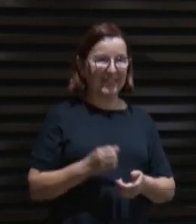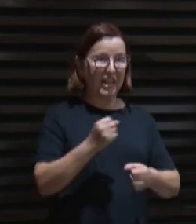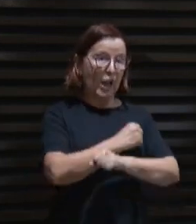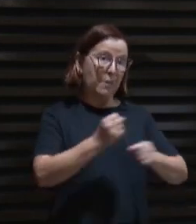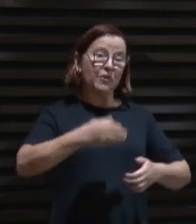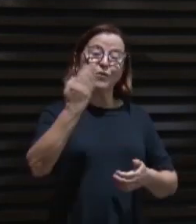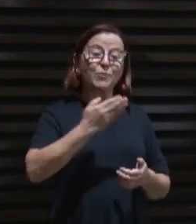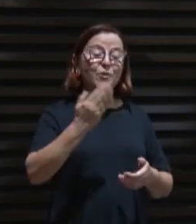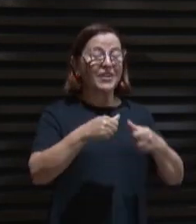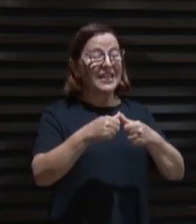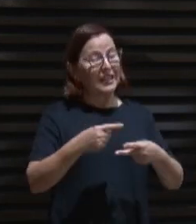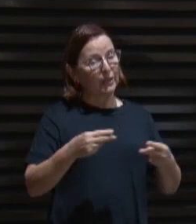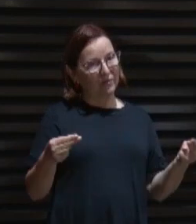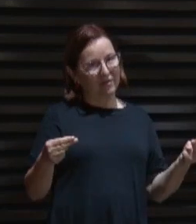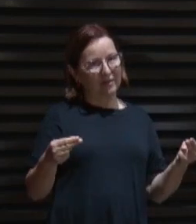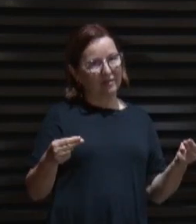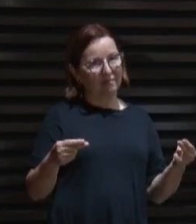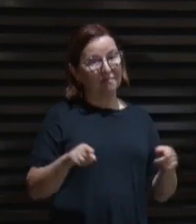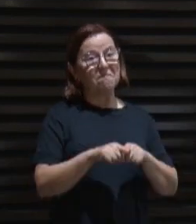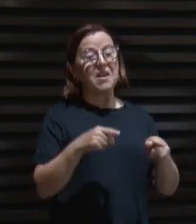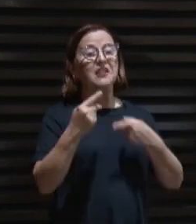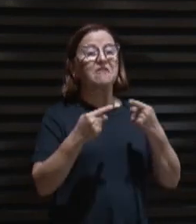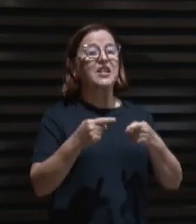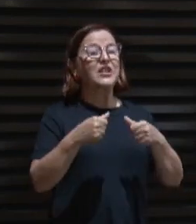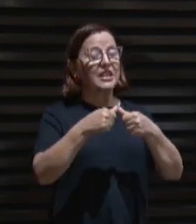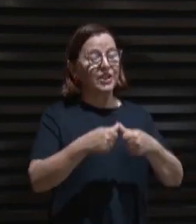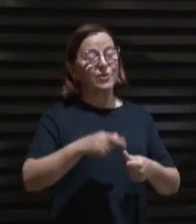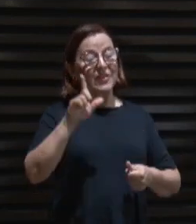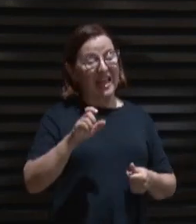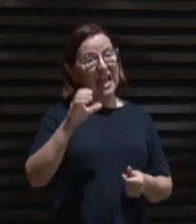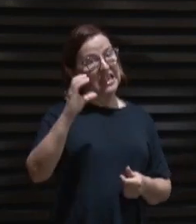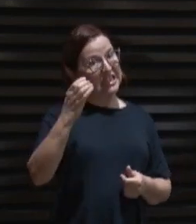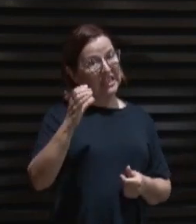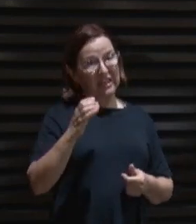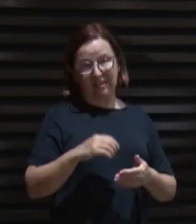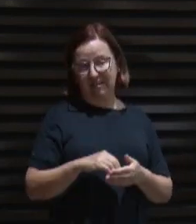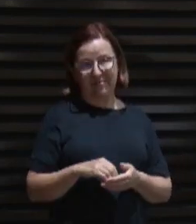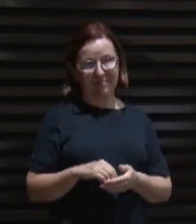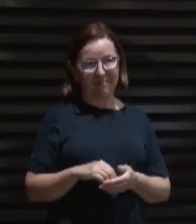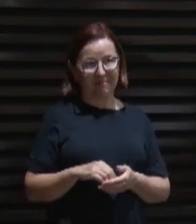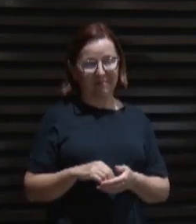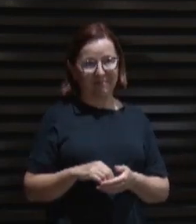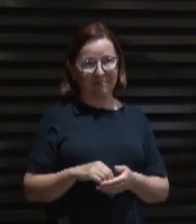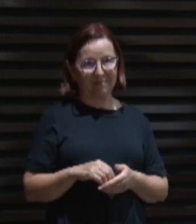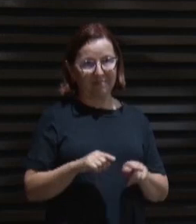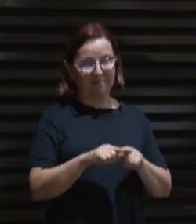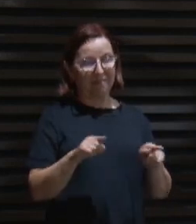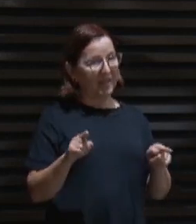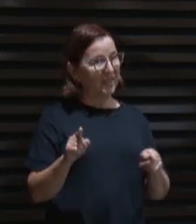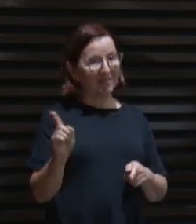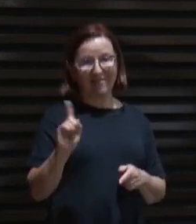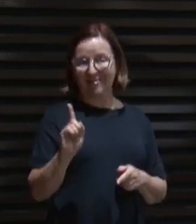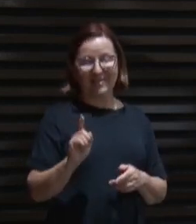E se não há comprovação, como é que isso pode ser chamado de ciência? Pode ser chamado de teoria. Se chamar